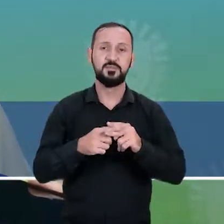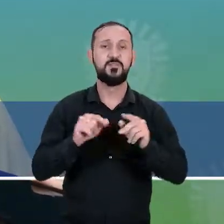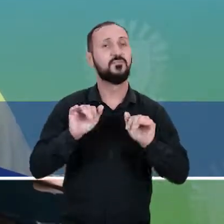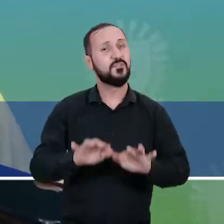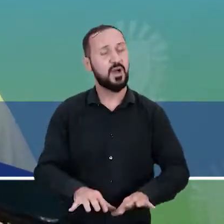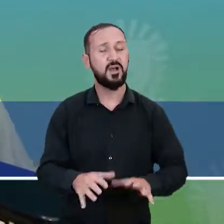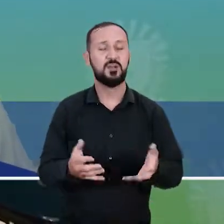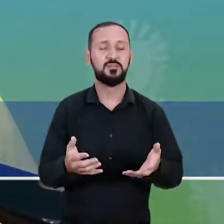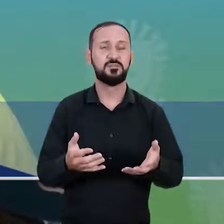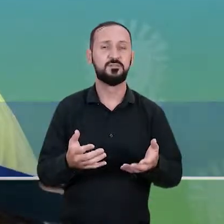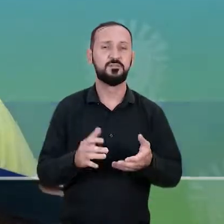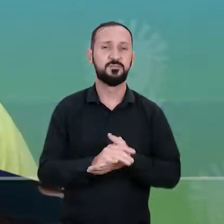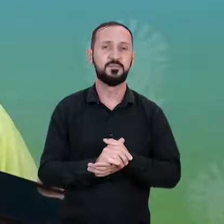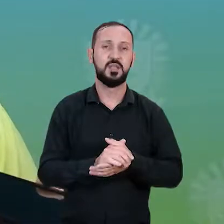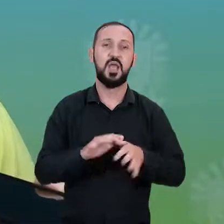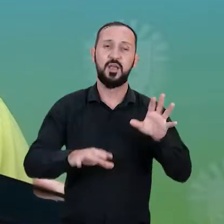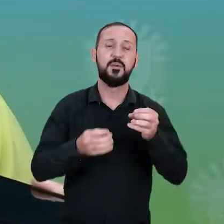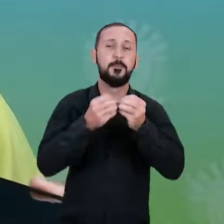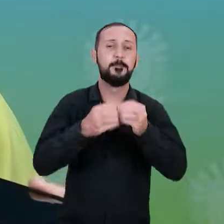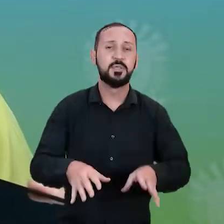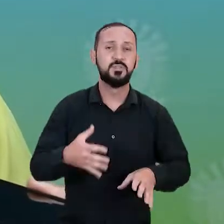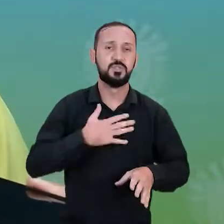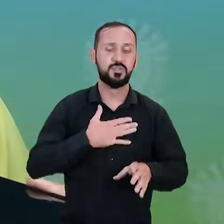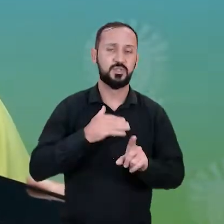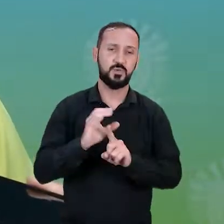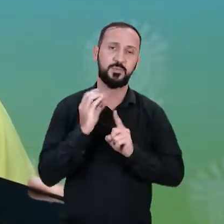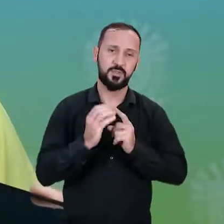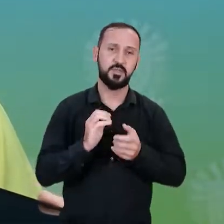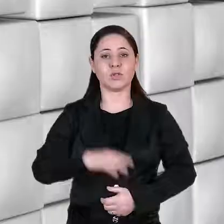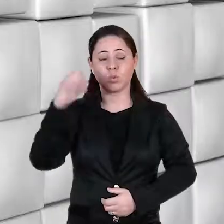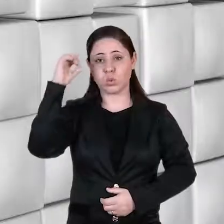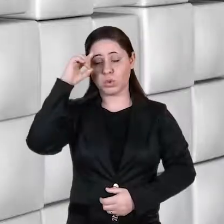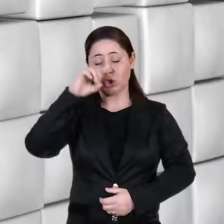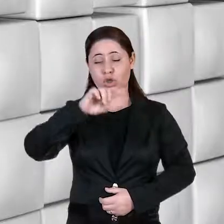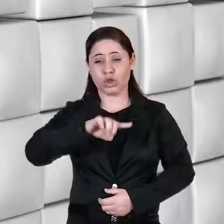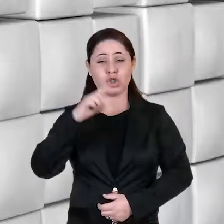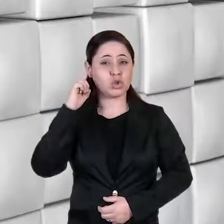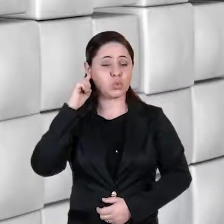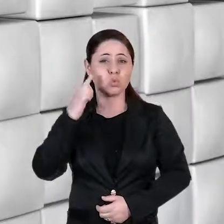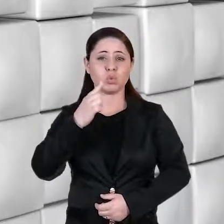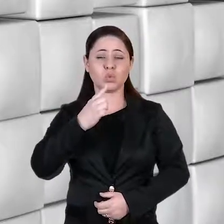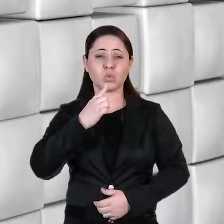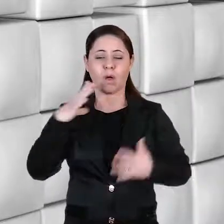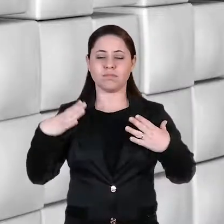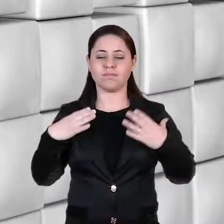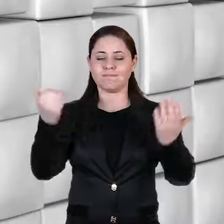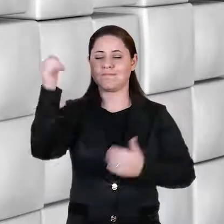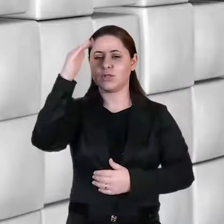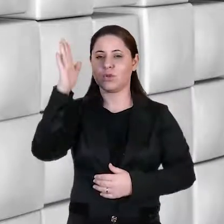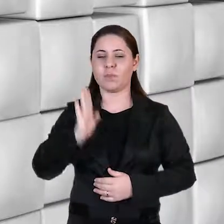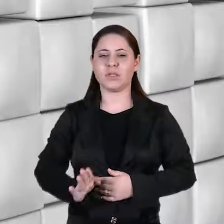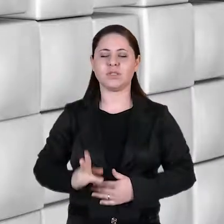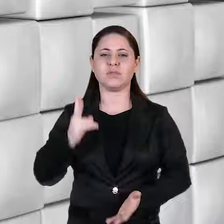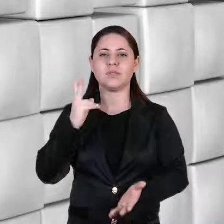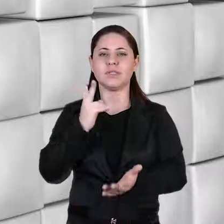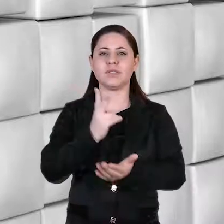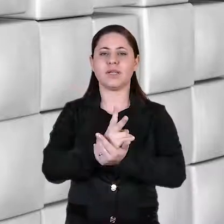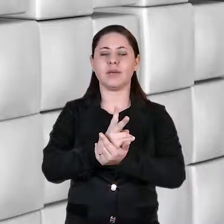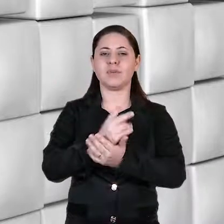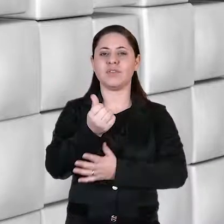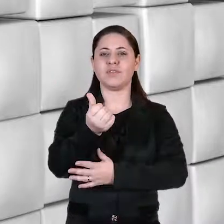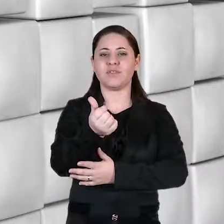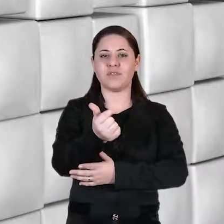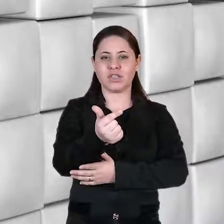tempo e com isso prejudica a minha comunidade, né? O Dia do Surdo, celebrado no Brasil